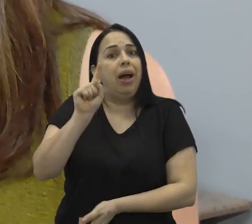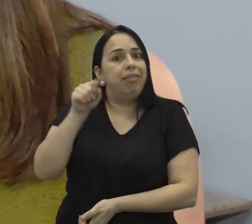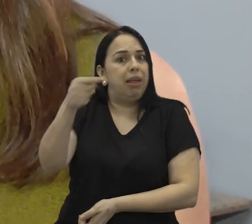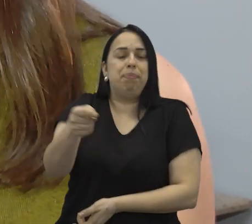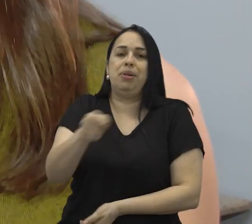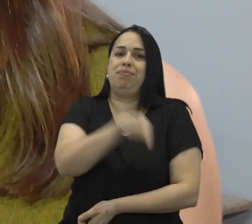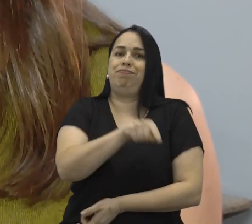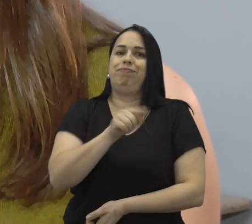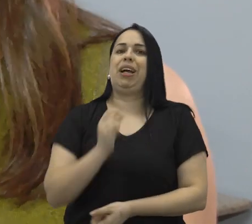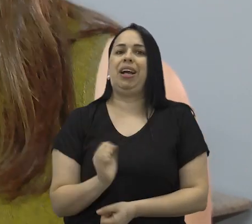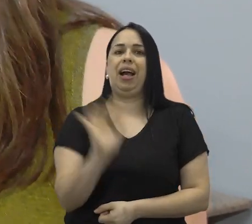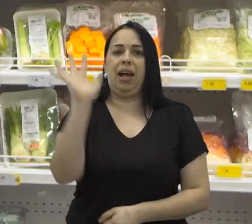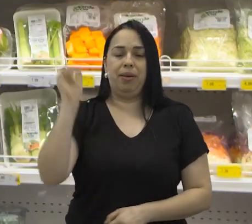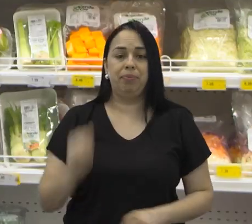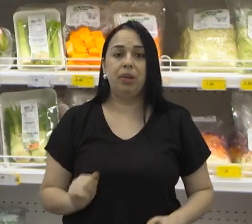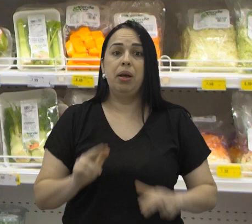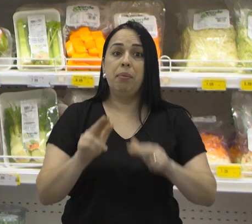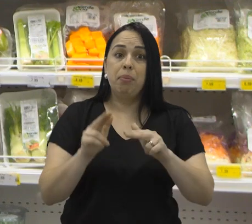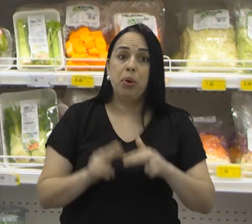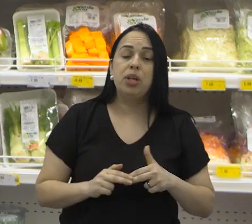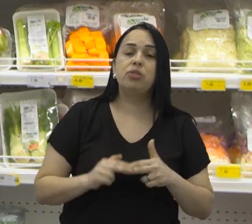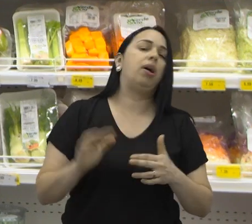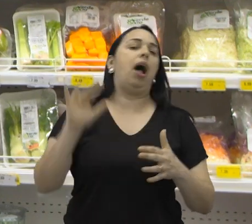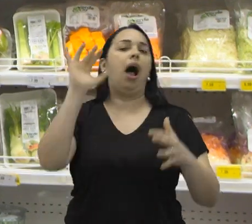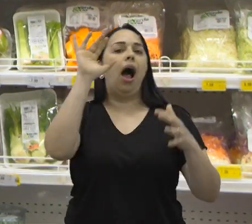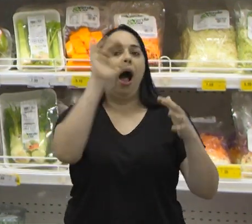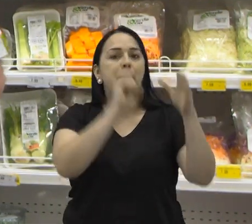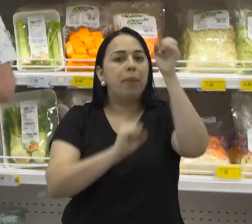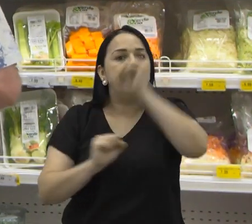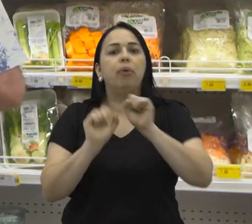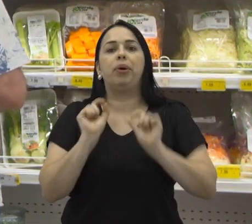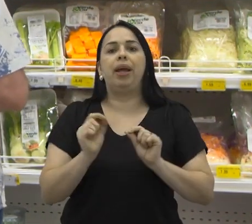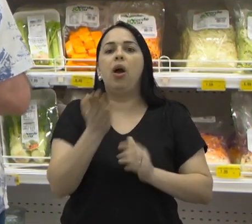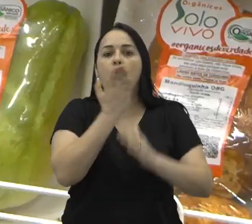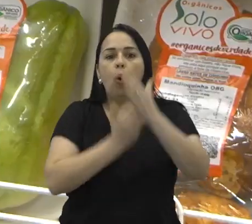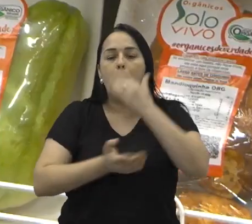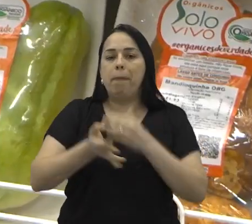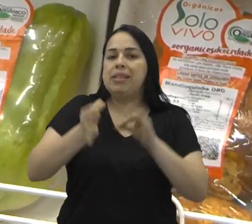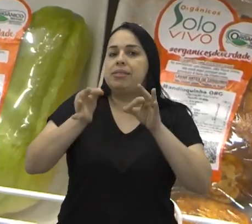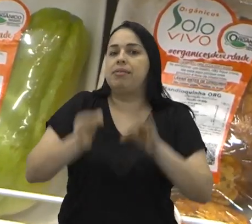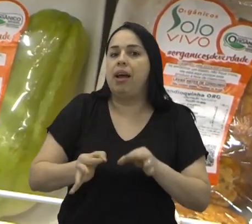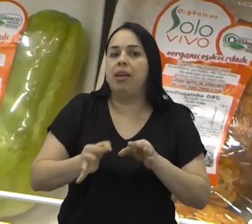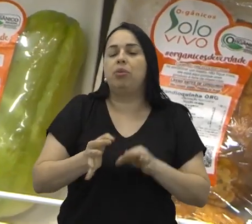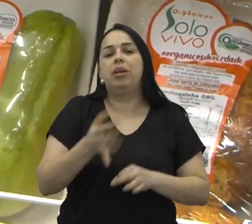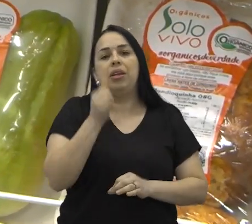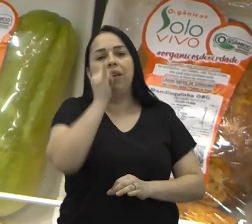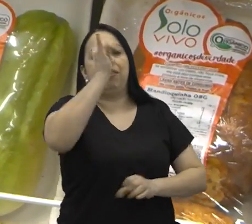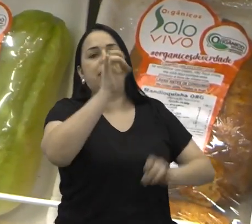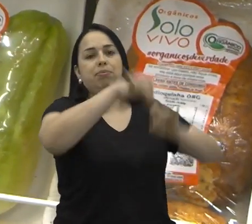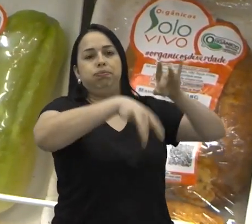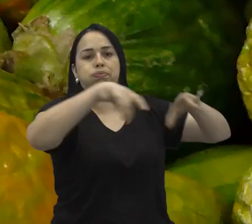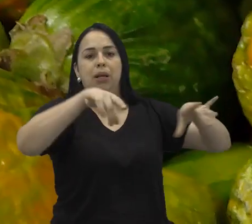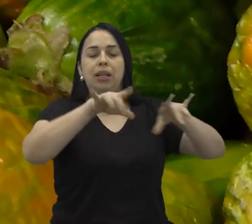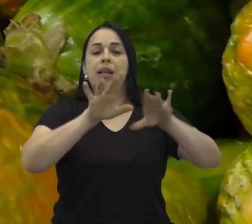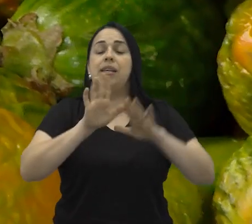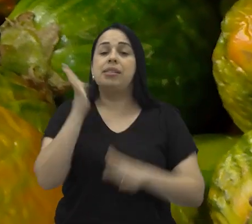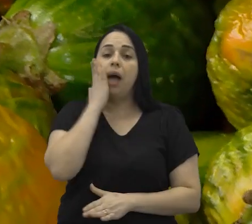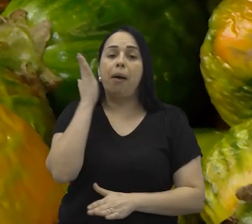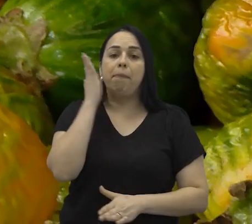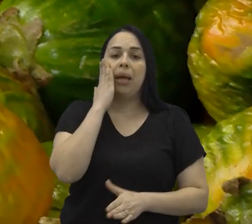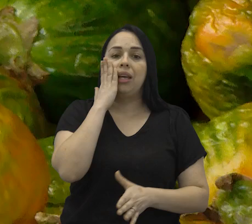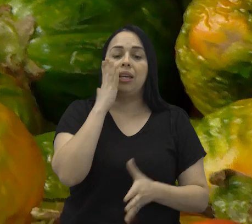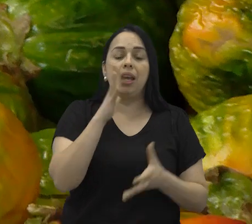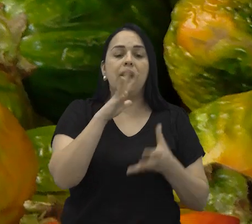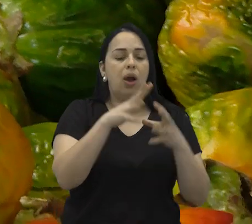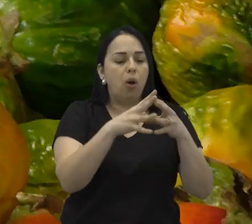então isso vai impactar no preço final. A educação, a partir do consumo consciente, é um dos caminhos para mudar essa realidade.